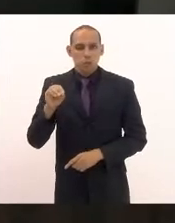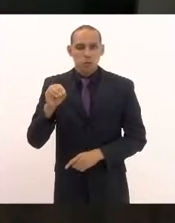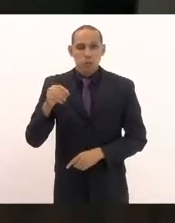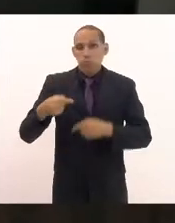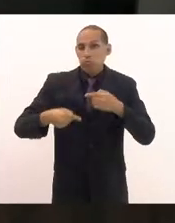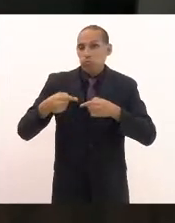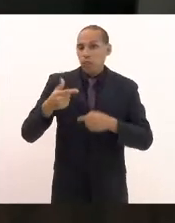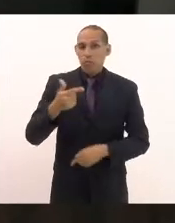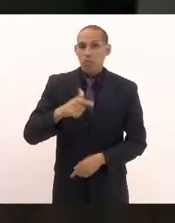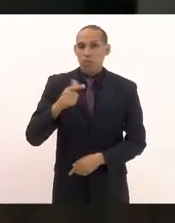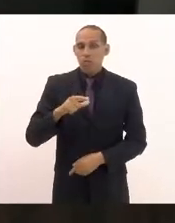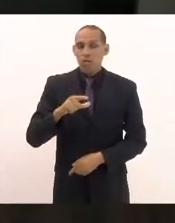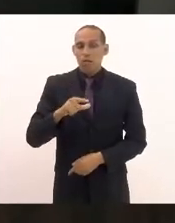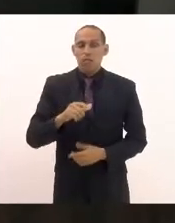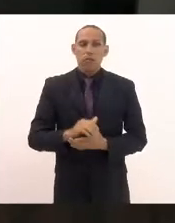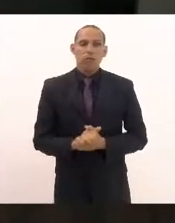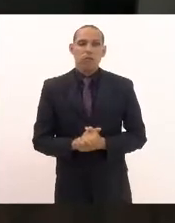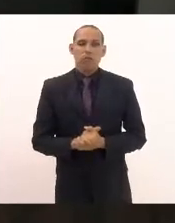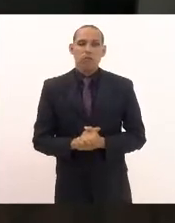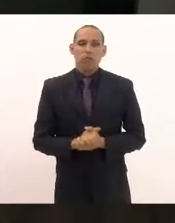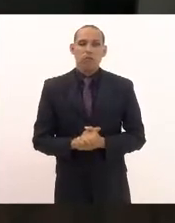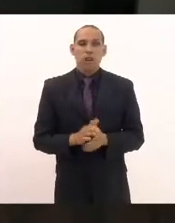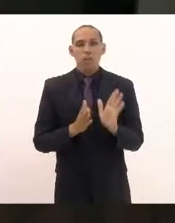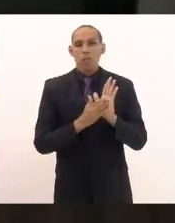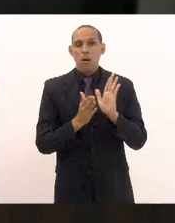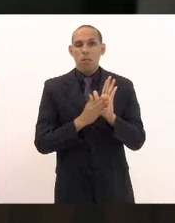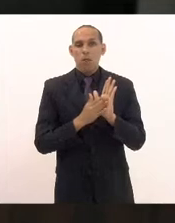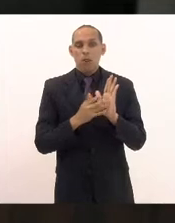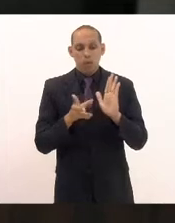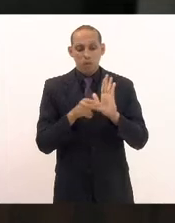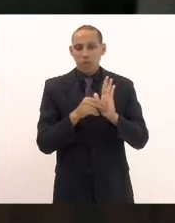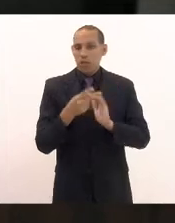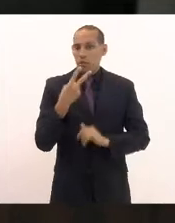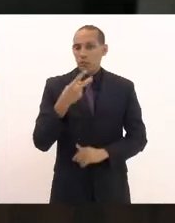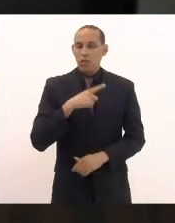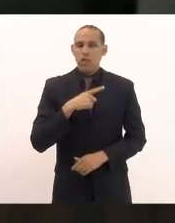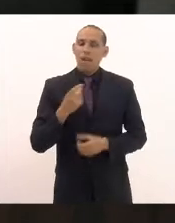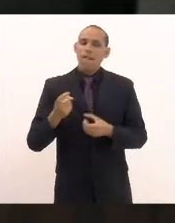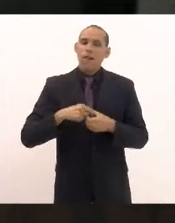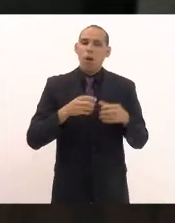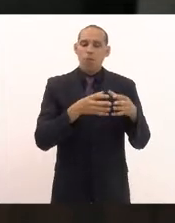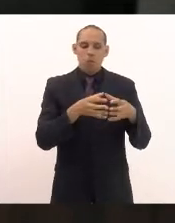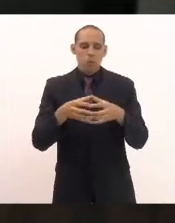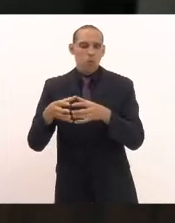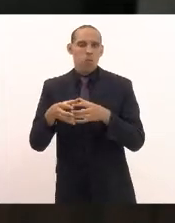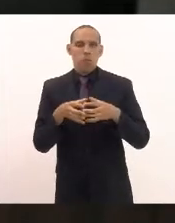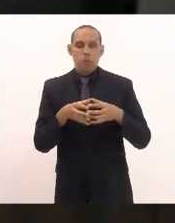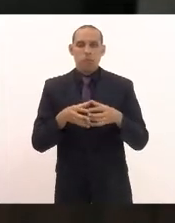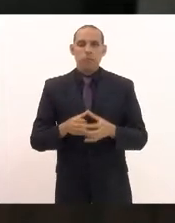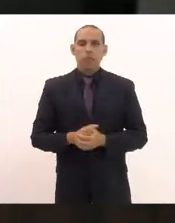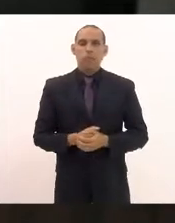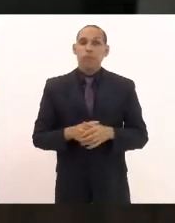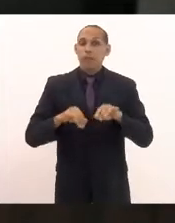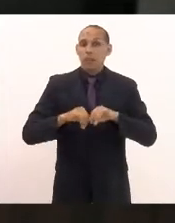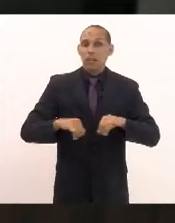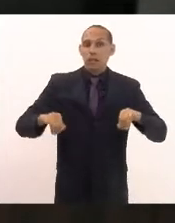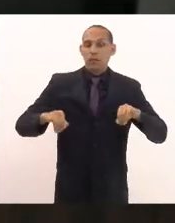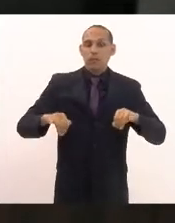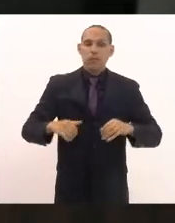queira discutir, essa discussão, a presente proposta recebeu 2 emendas e retorna às comissões.